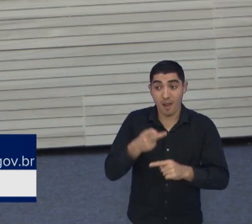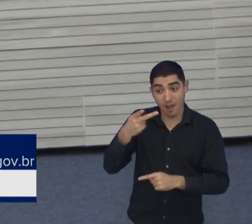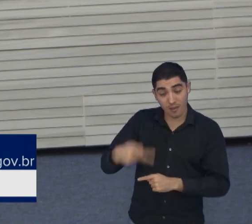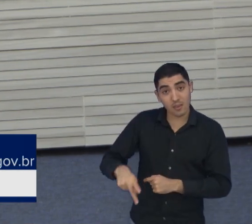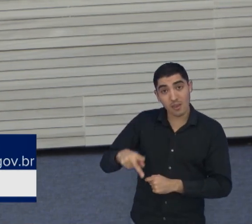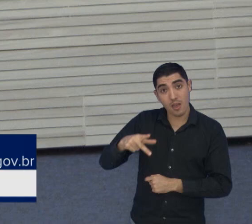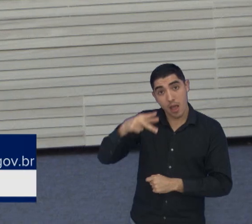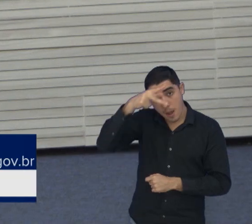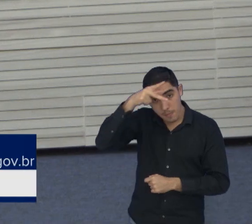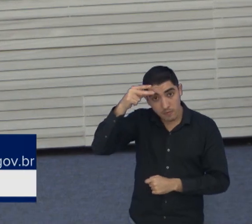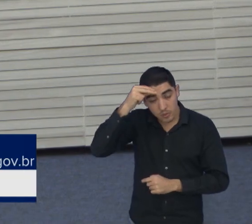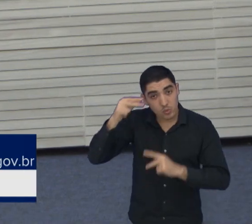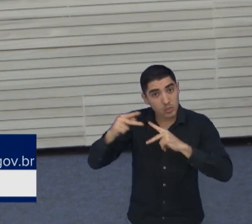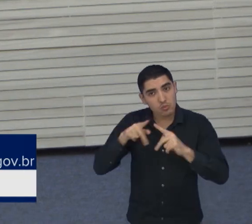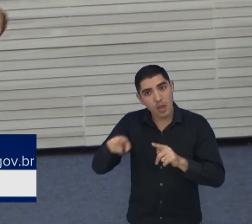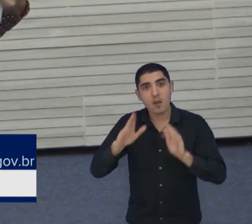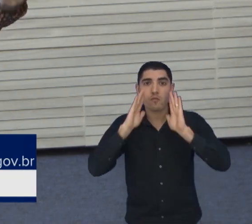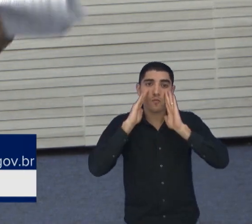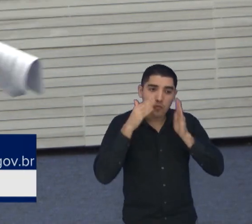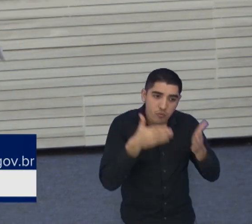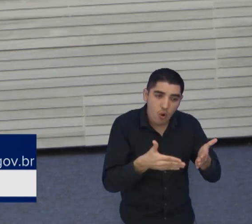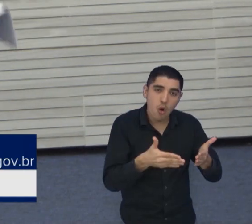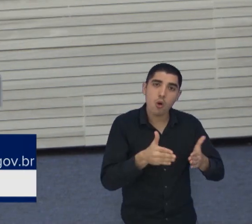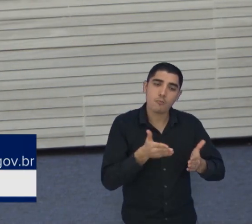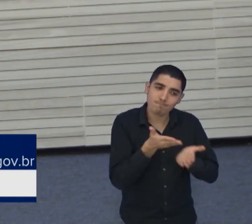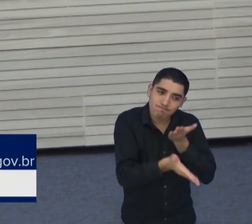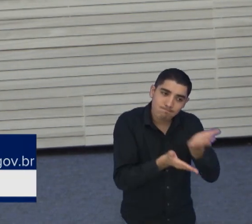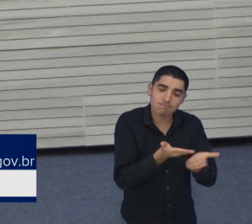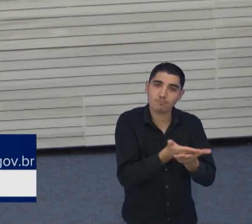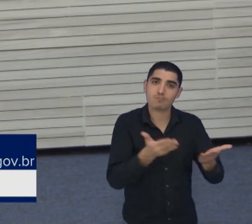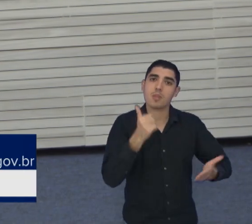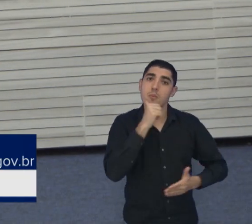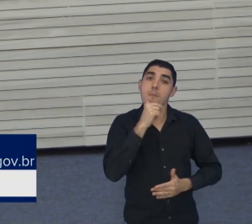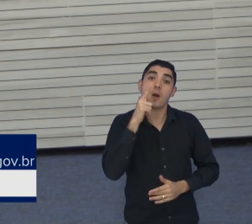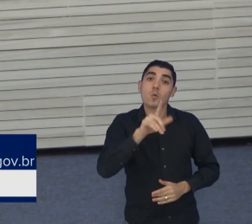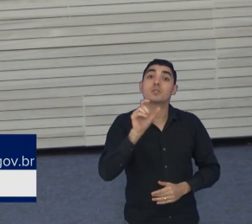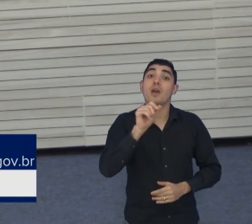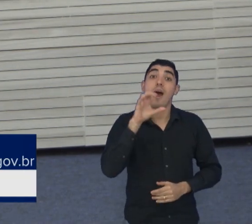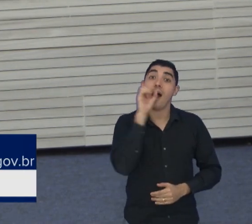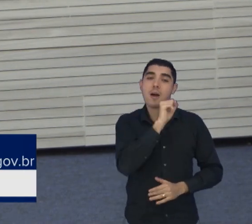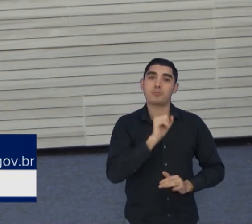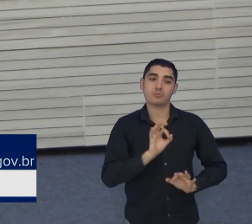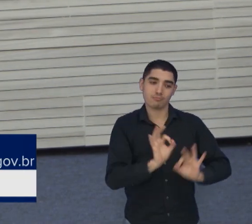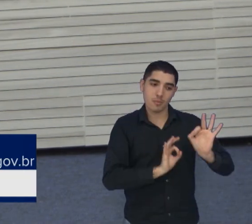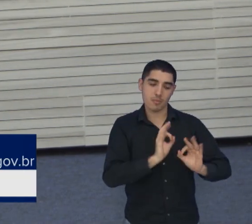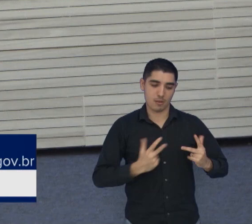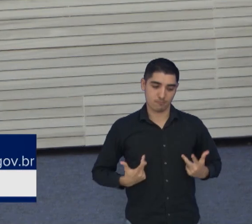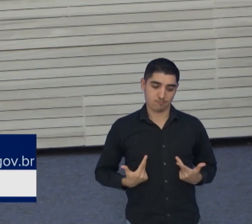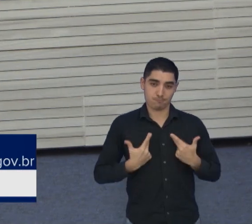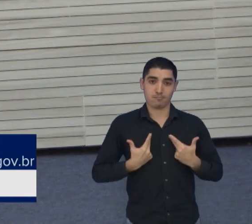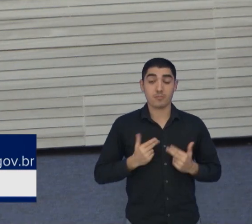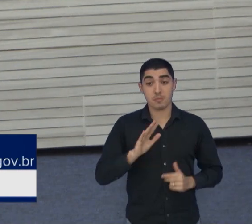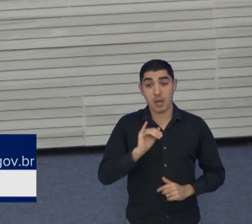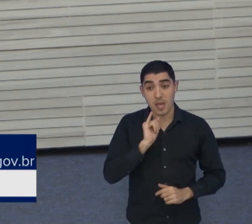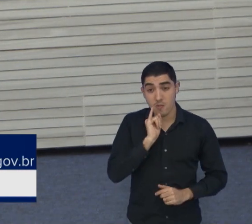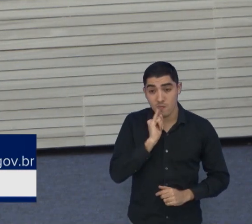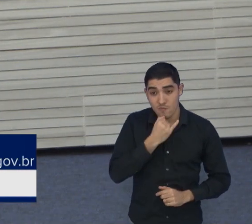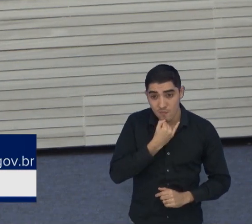para as mulheres do município, né, e dê essa agilidade para essas mulheres que perderam. Então,